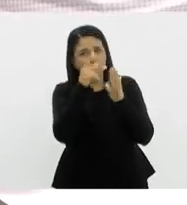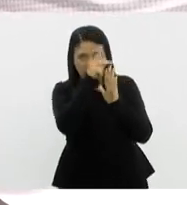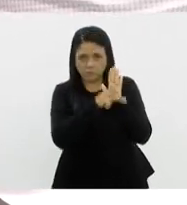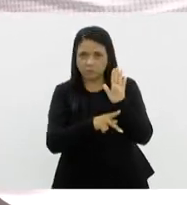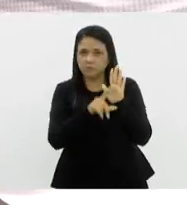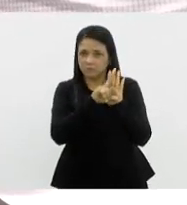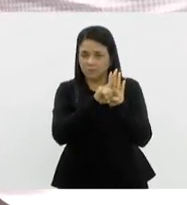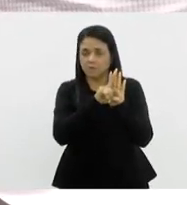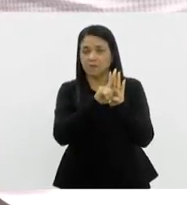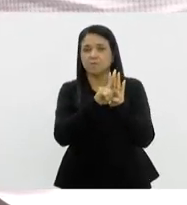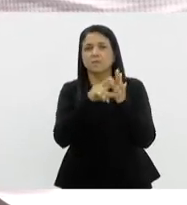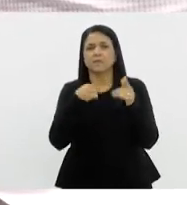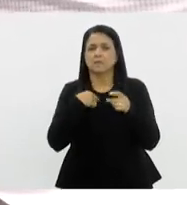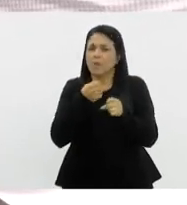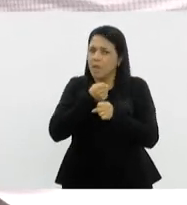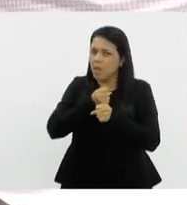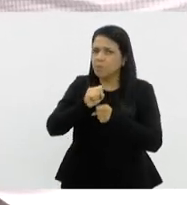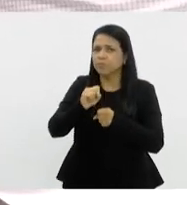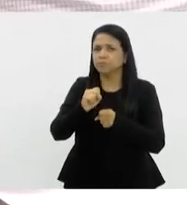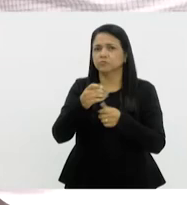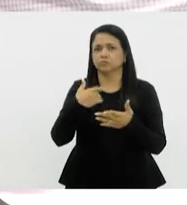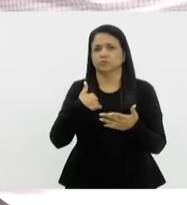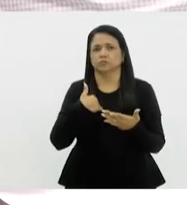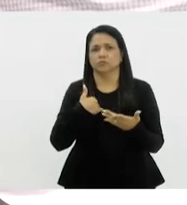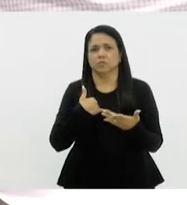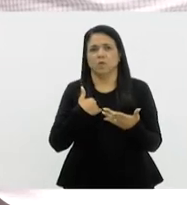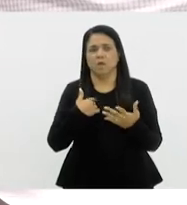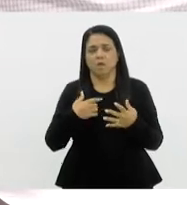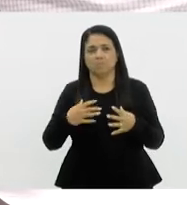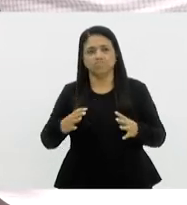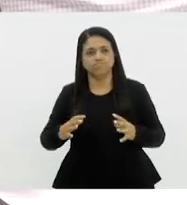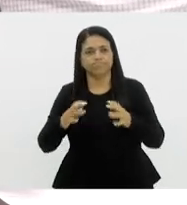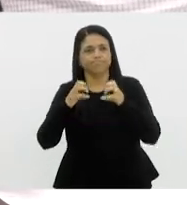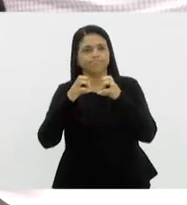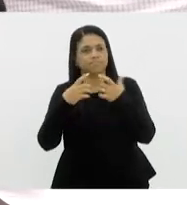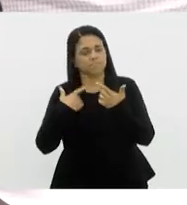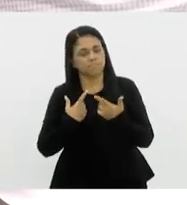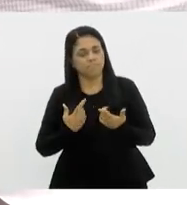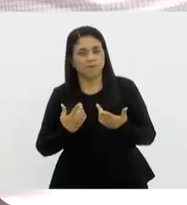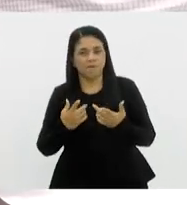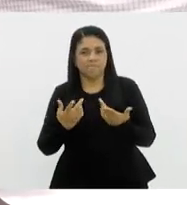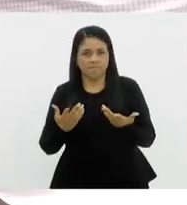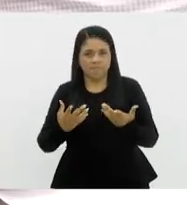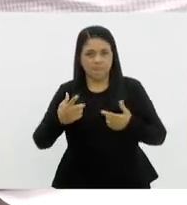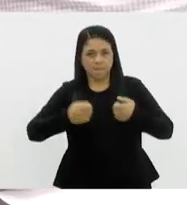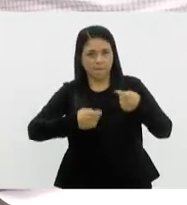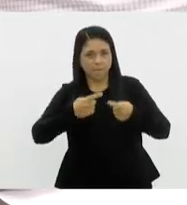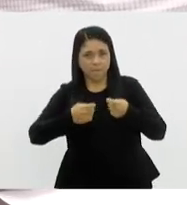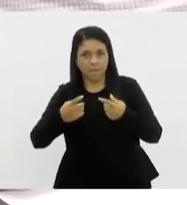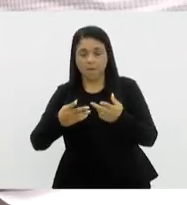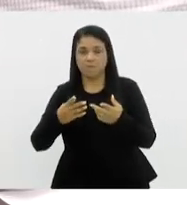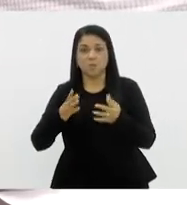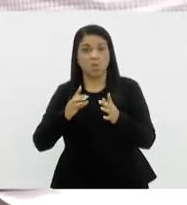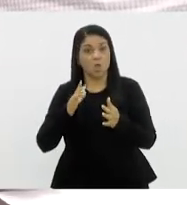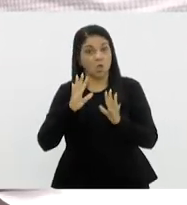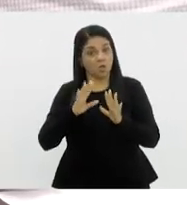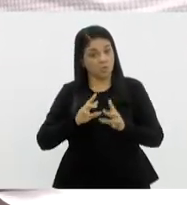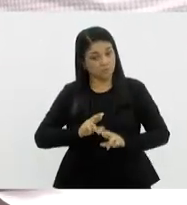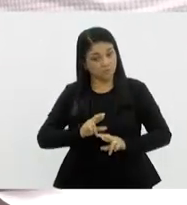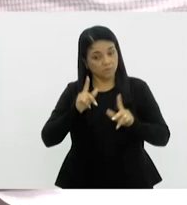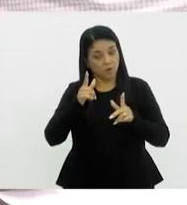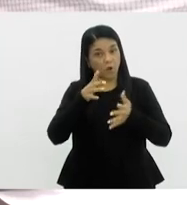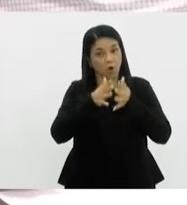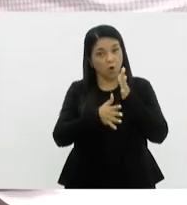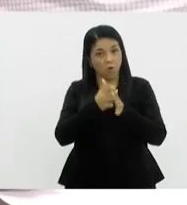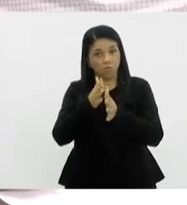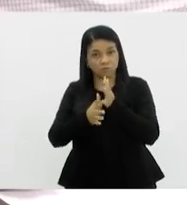claro, repudio agressões completamente desproporcionais, mas não vejo que se deva confundir a